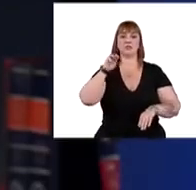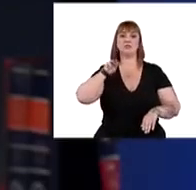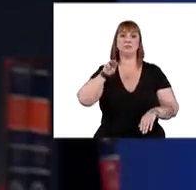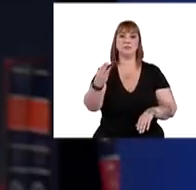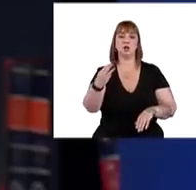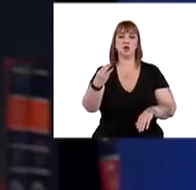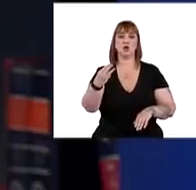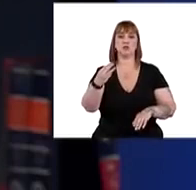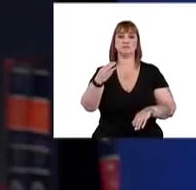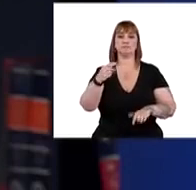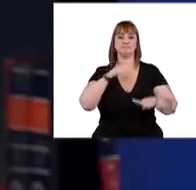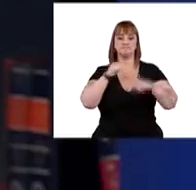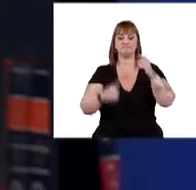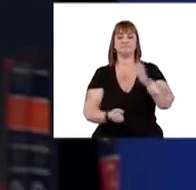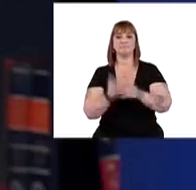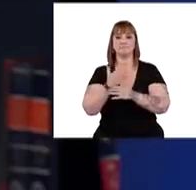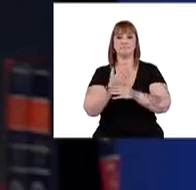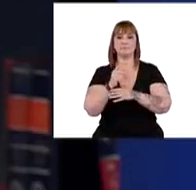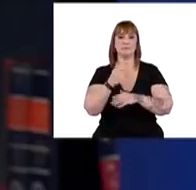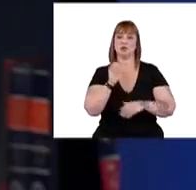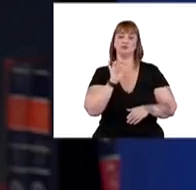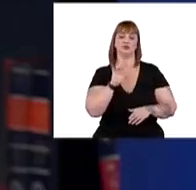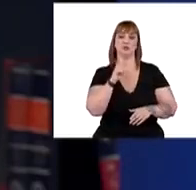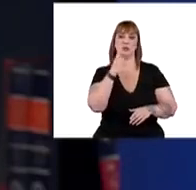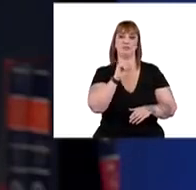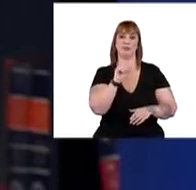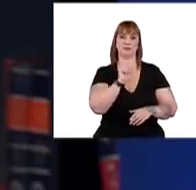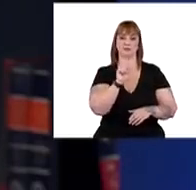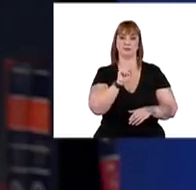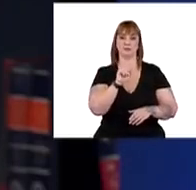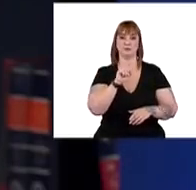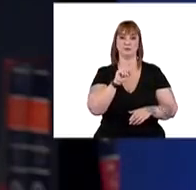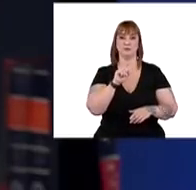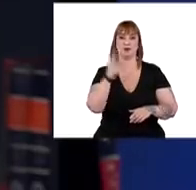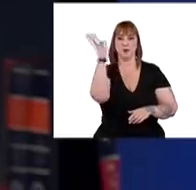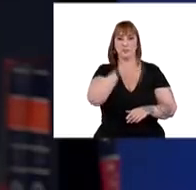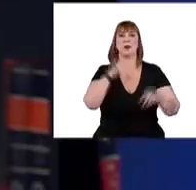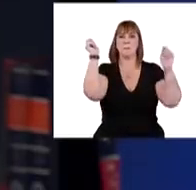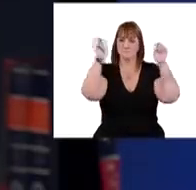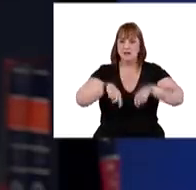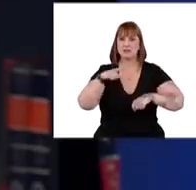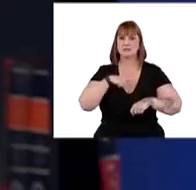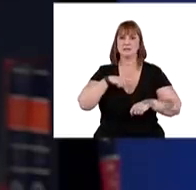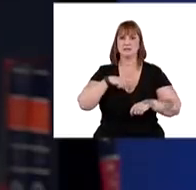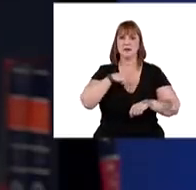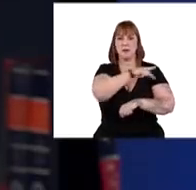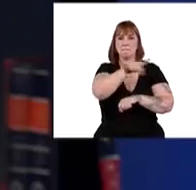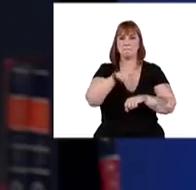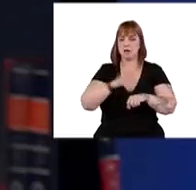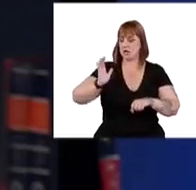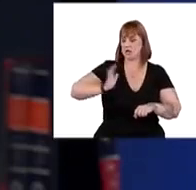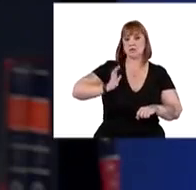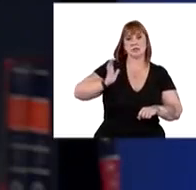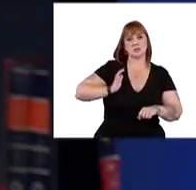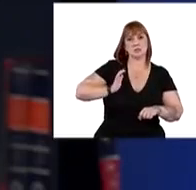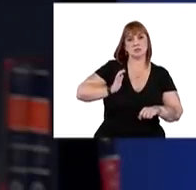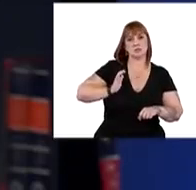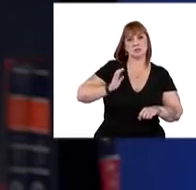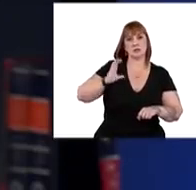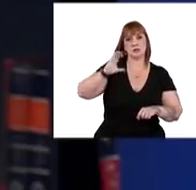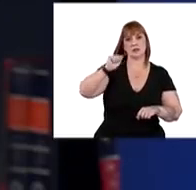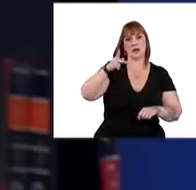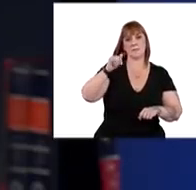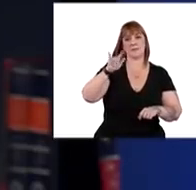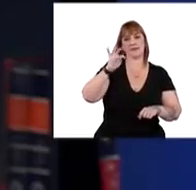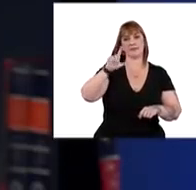não 10. Então, ou seja, o Brasil tem um grande potencial de ser um país rico e ter um capitalismo